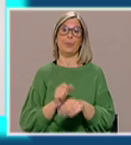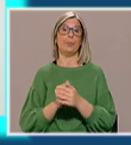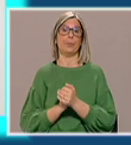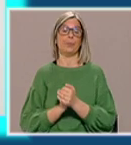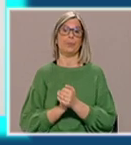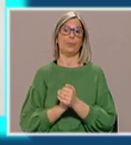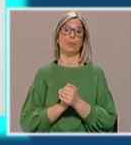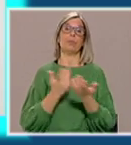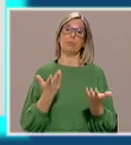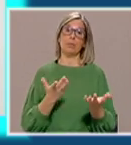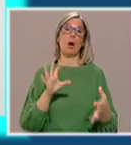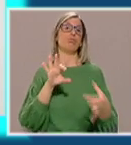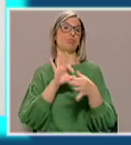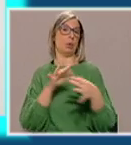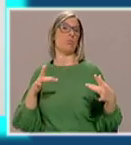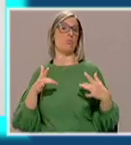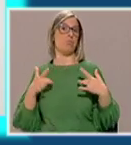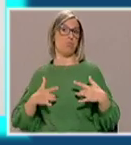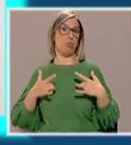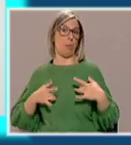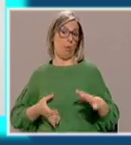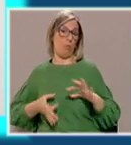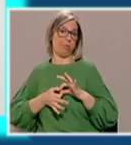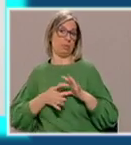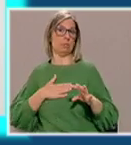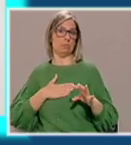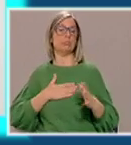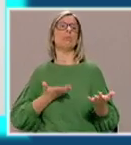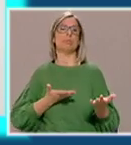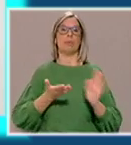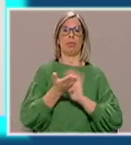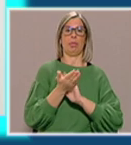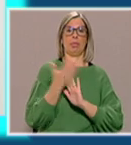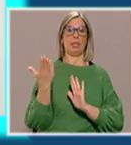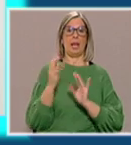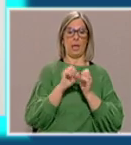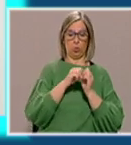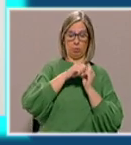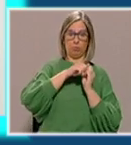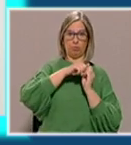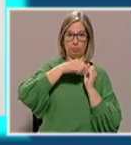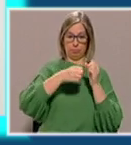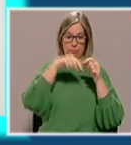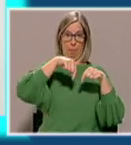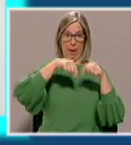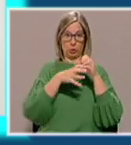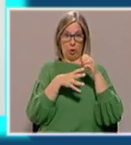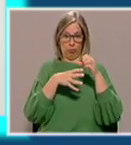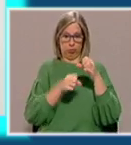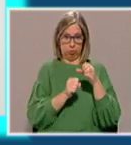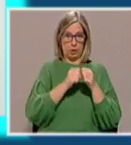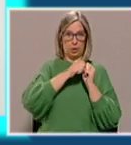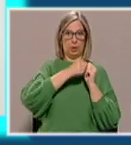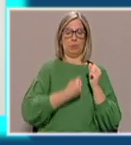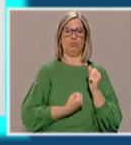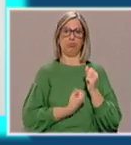A circulação pulmonar tem início no ventrículo direito. Quando este contrai, impulsiona o sangue venoso para